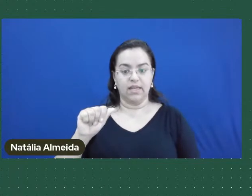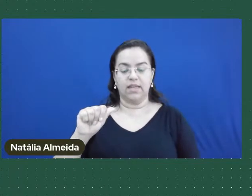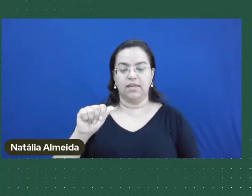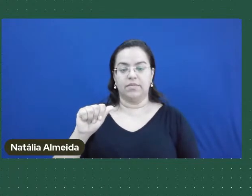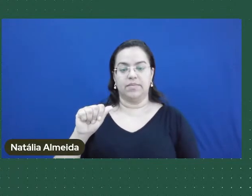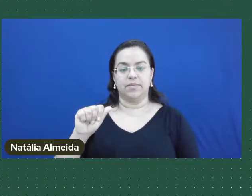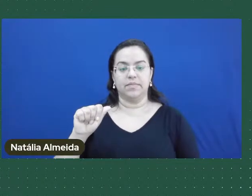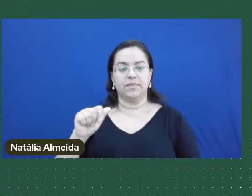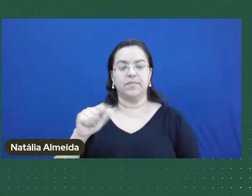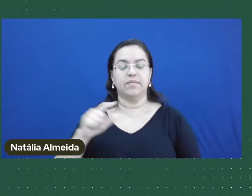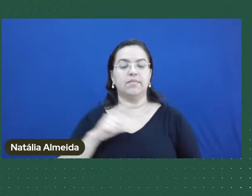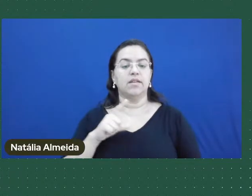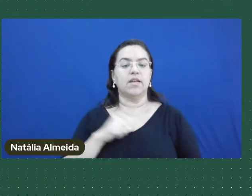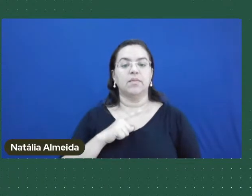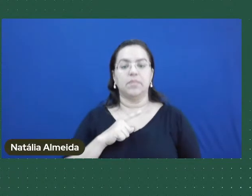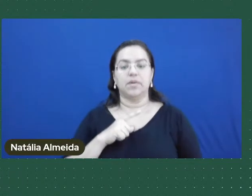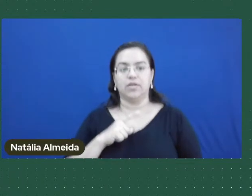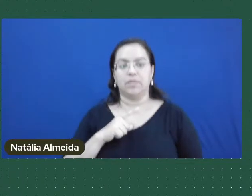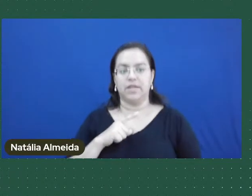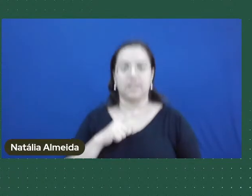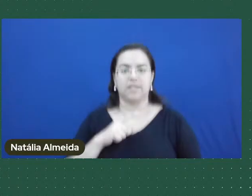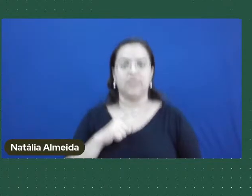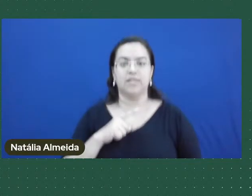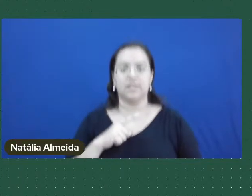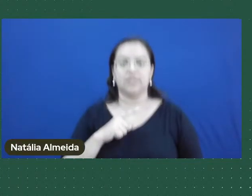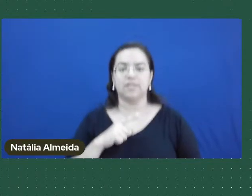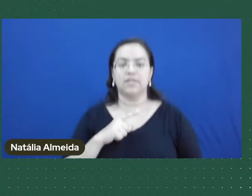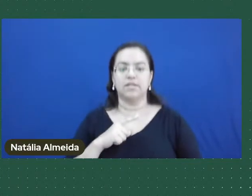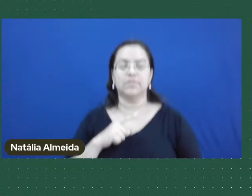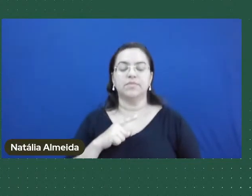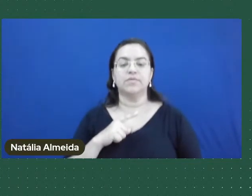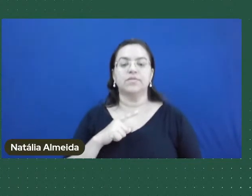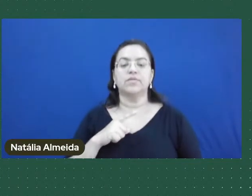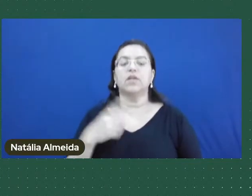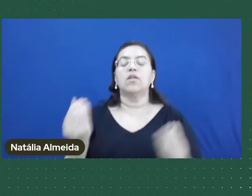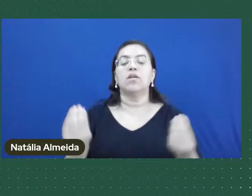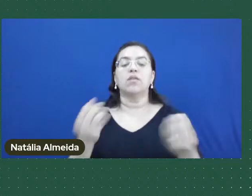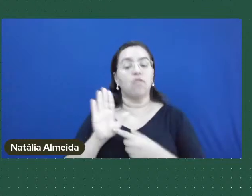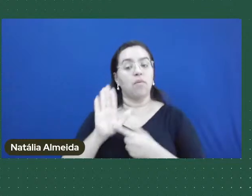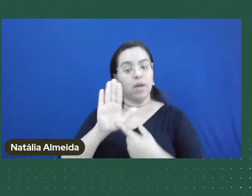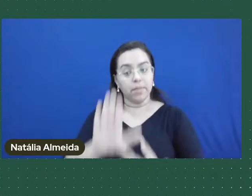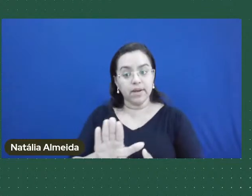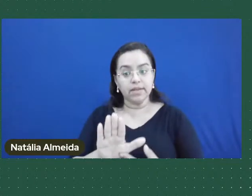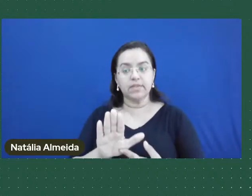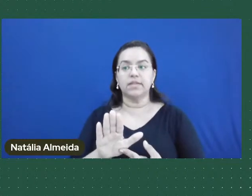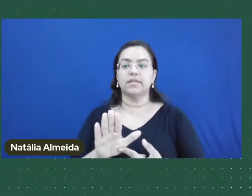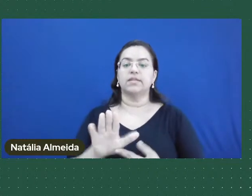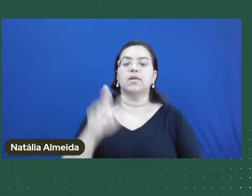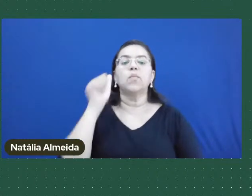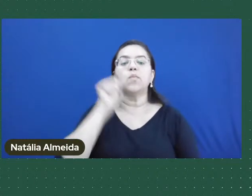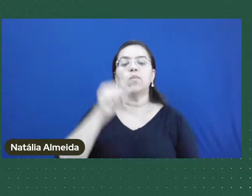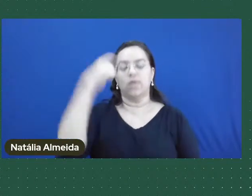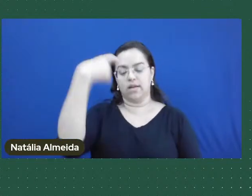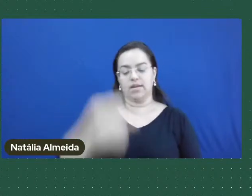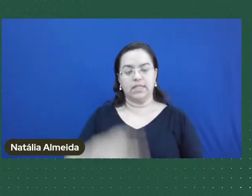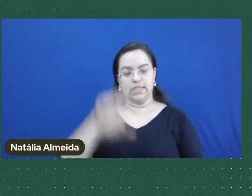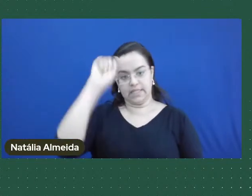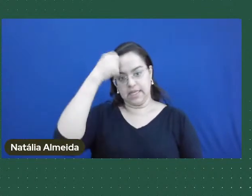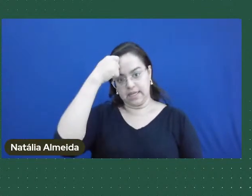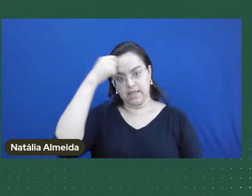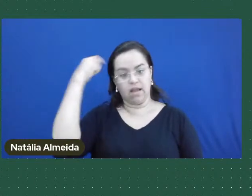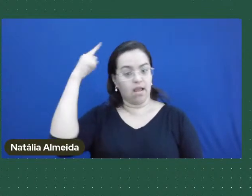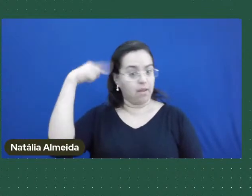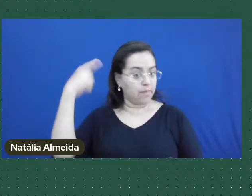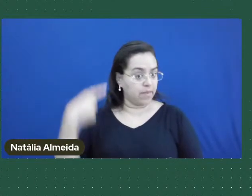aqui da Universidade Federal do Ceará. Eu vou me apresentar. Sou uma mulher negra, de cabelos